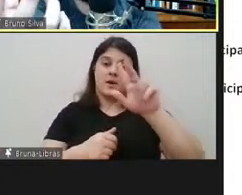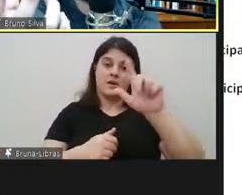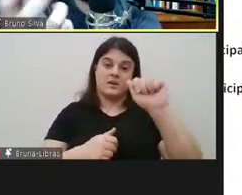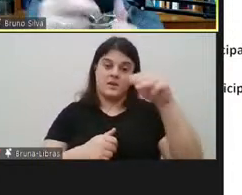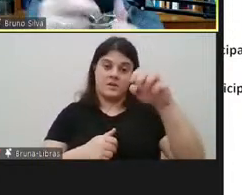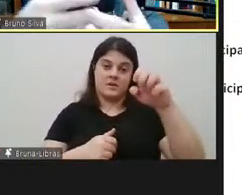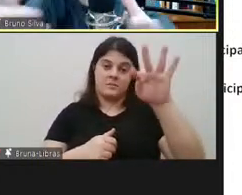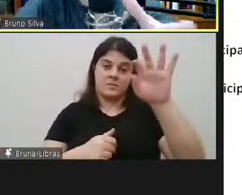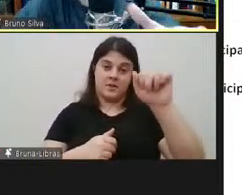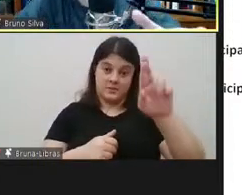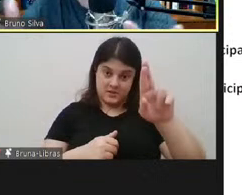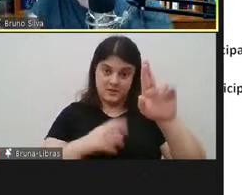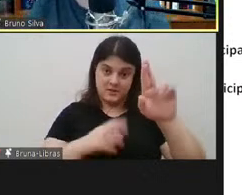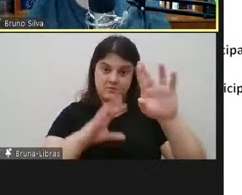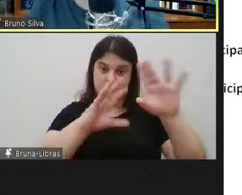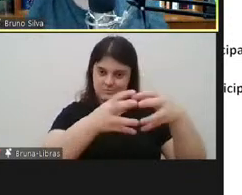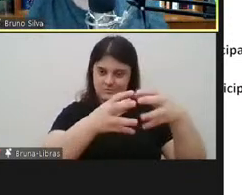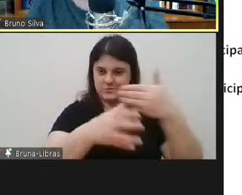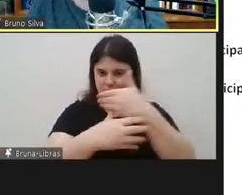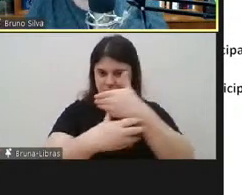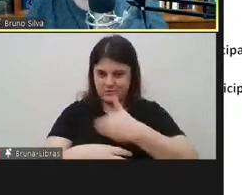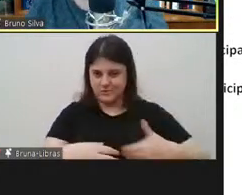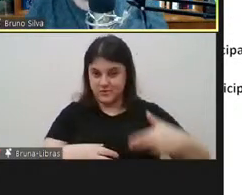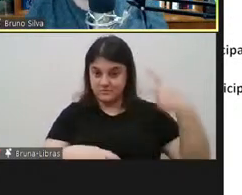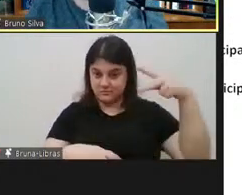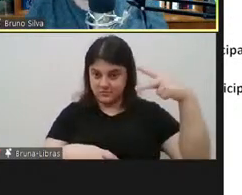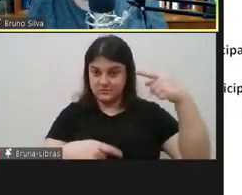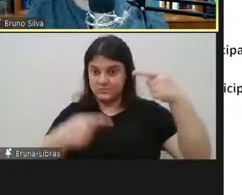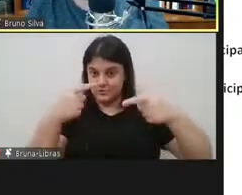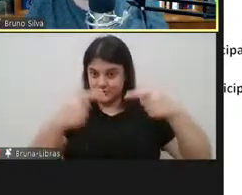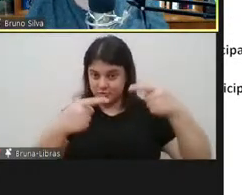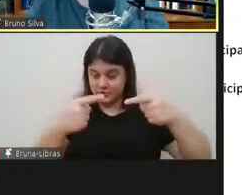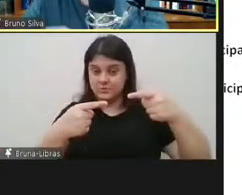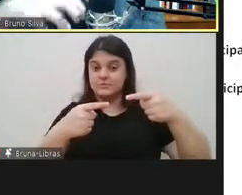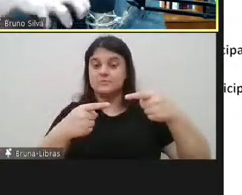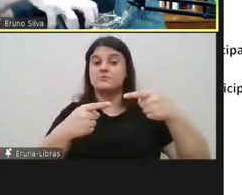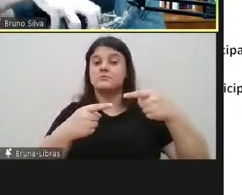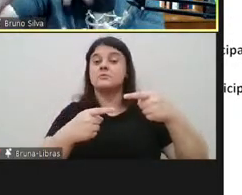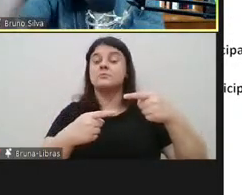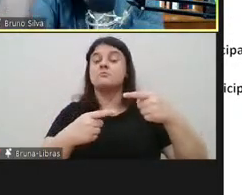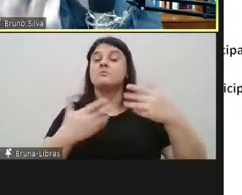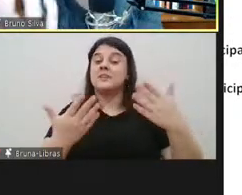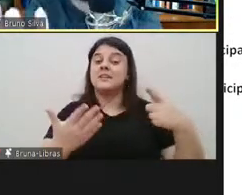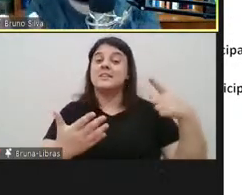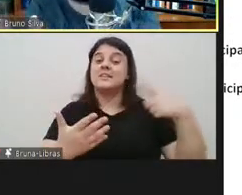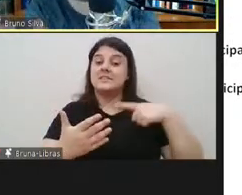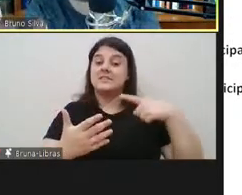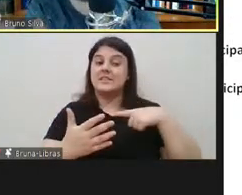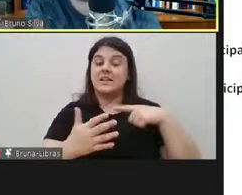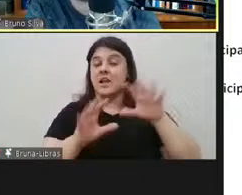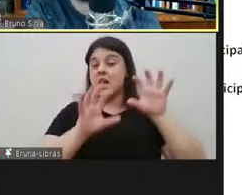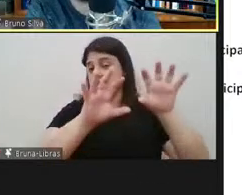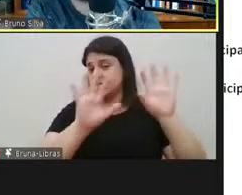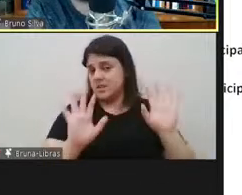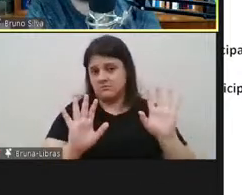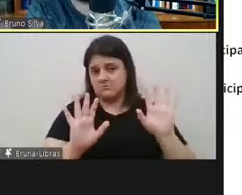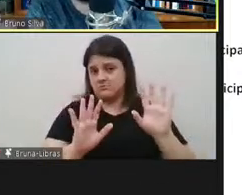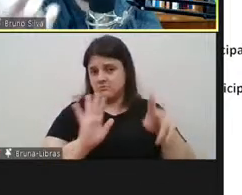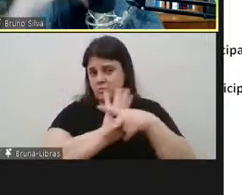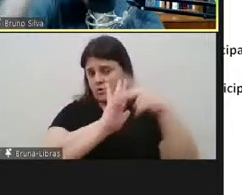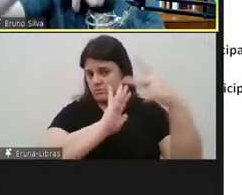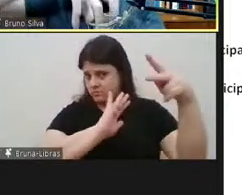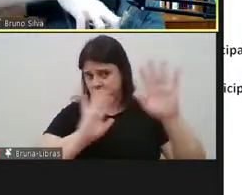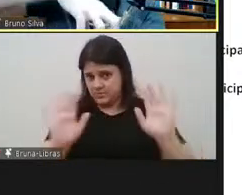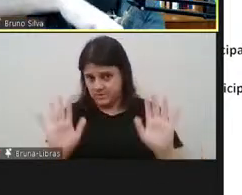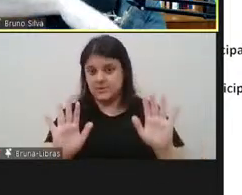né que é uma das formas específicas de construção do sistema de governo no mundo moderno você vai ter essa forma de organização